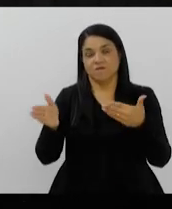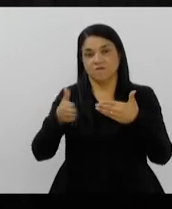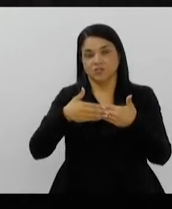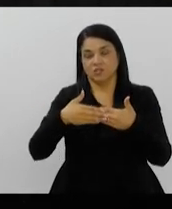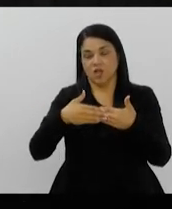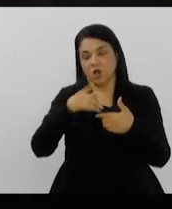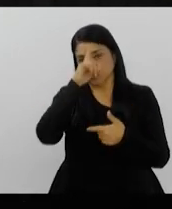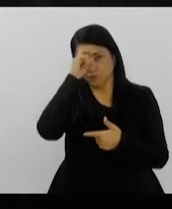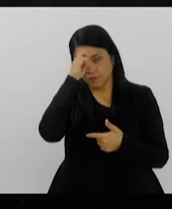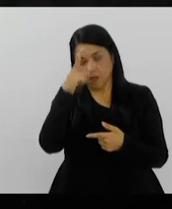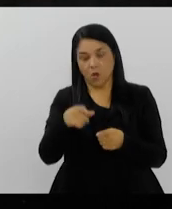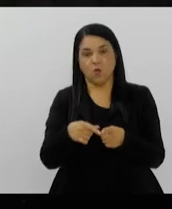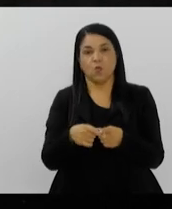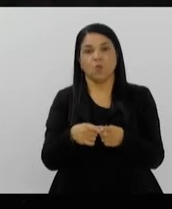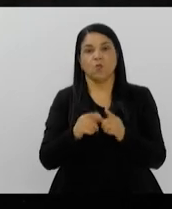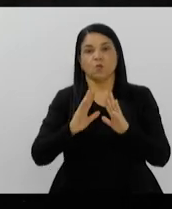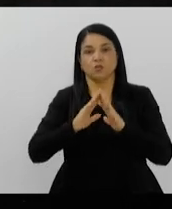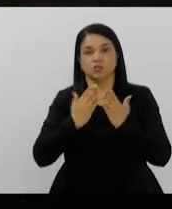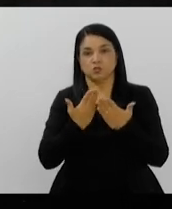estaduais, colégios estaduais,